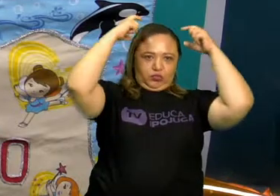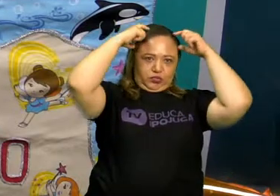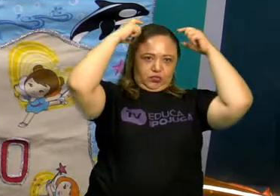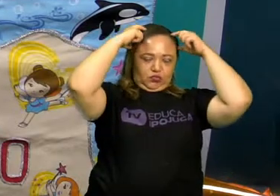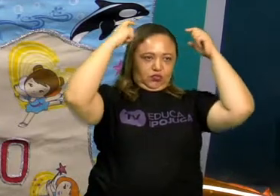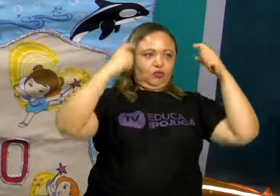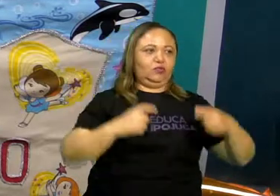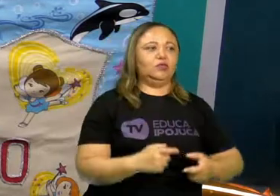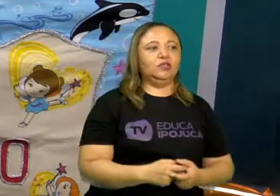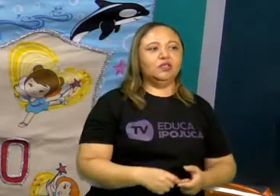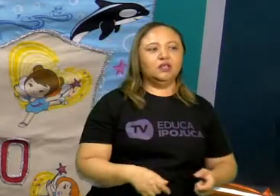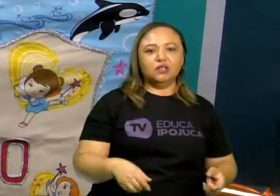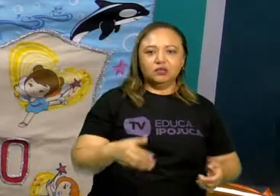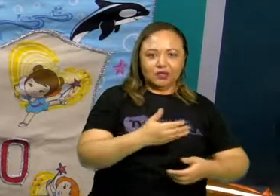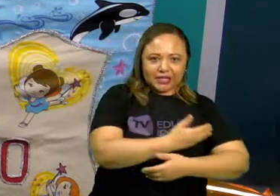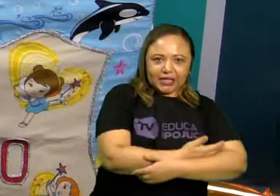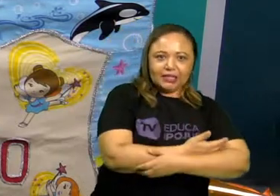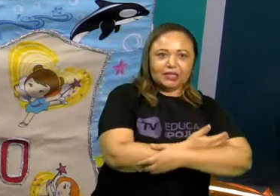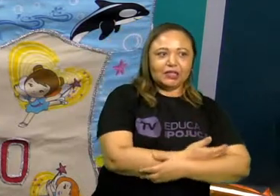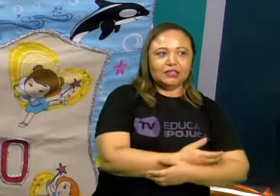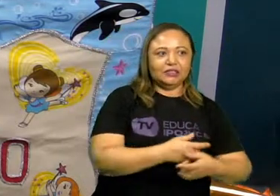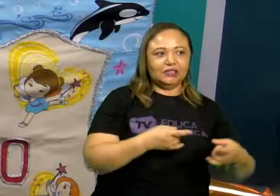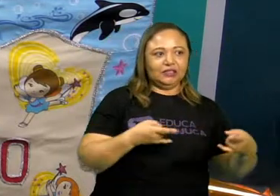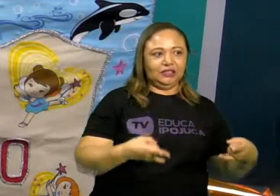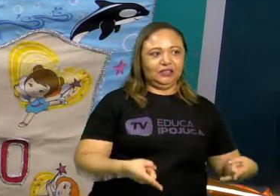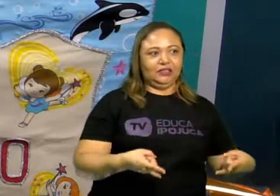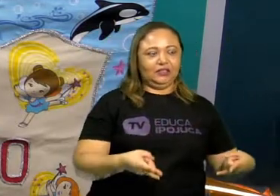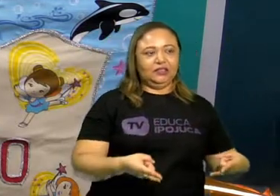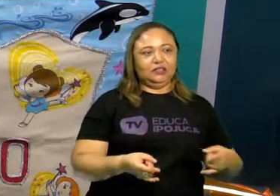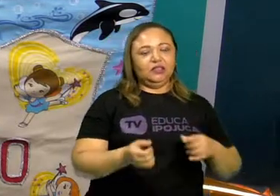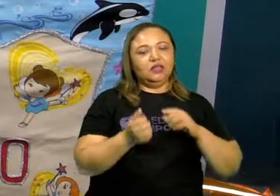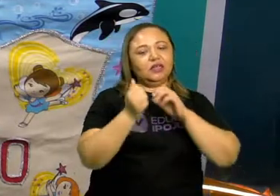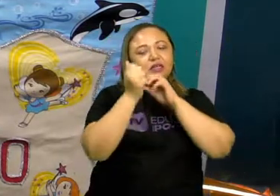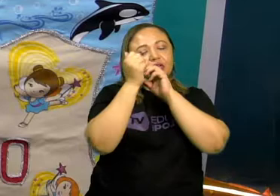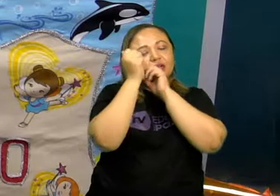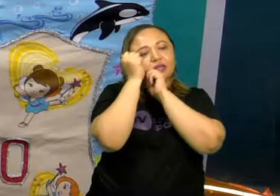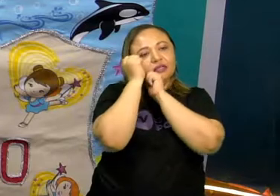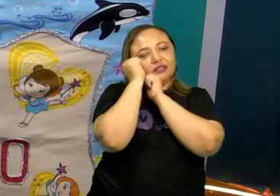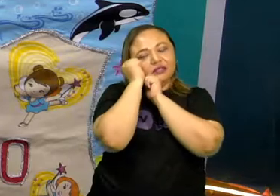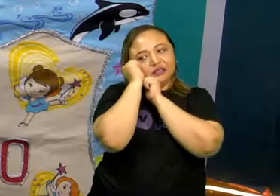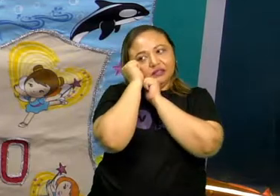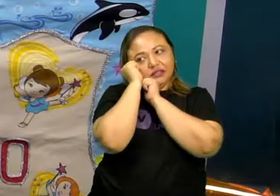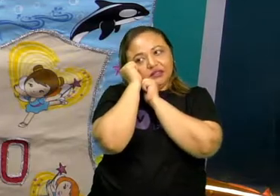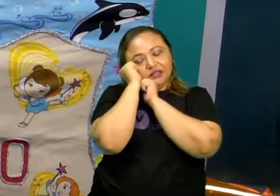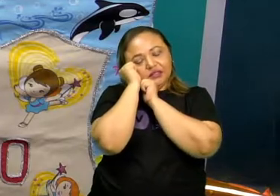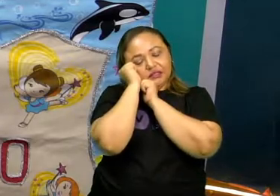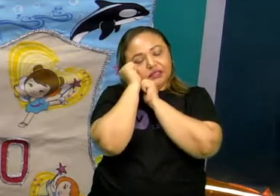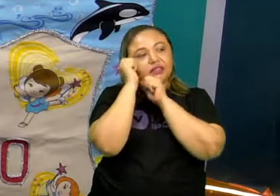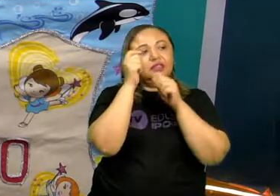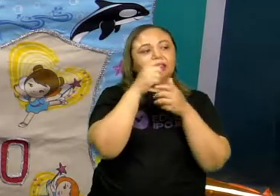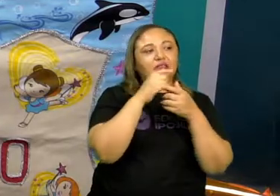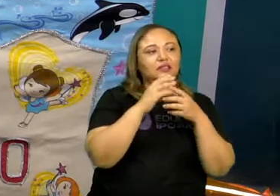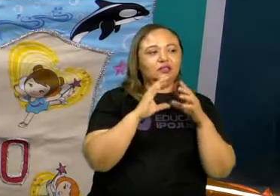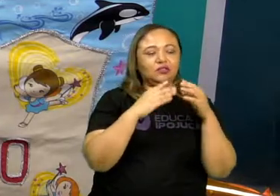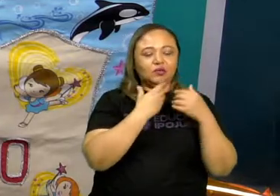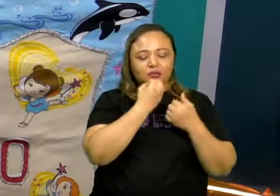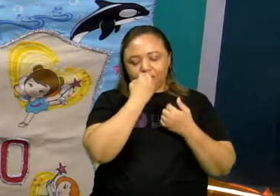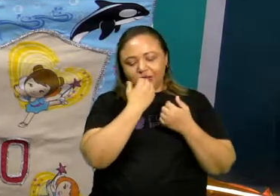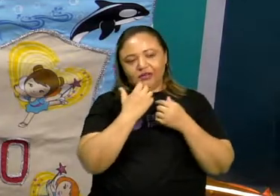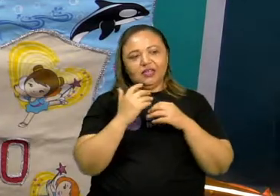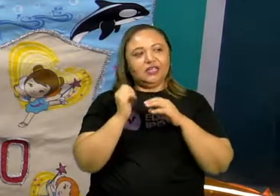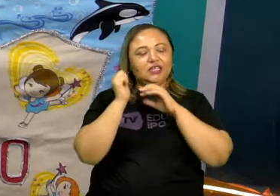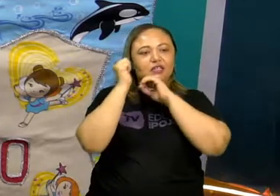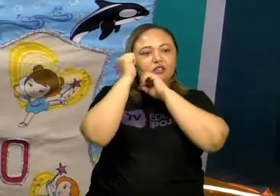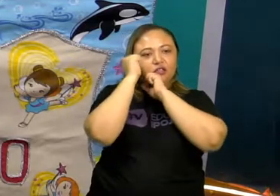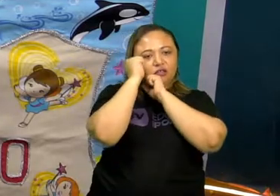mesmo. Quando ela deitou... Quebrou a cama? Não. Ela deitou, era tão confortável que ela fez o